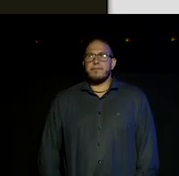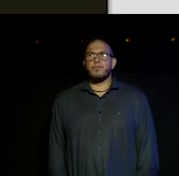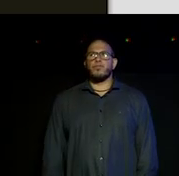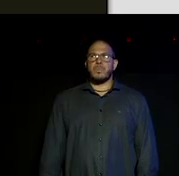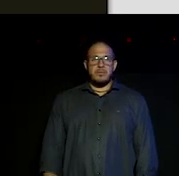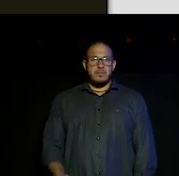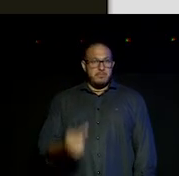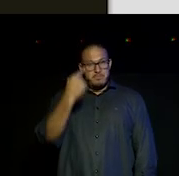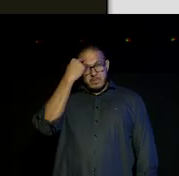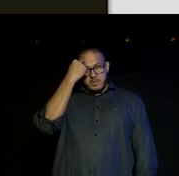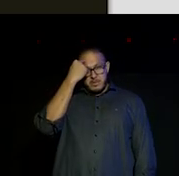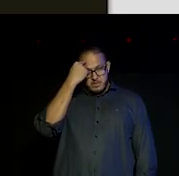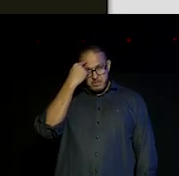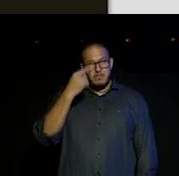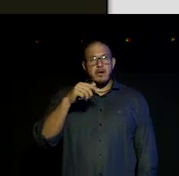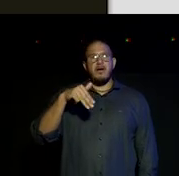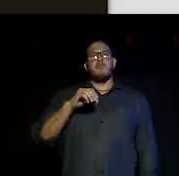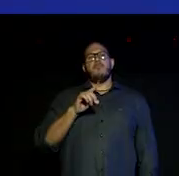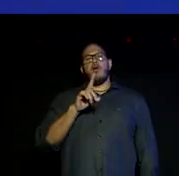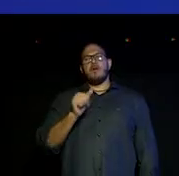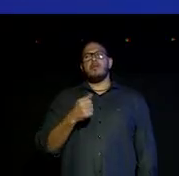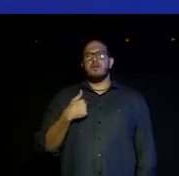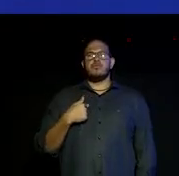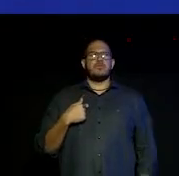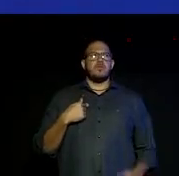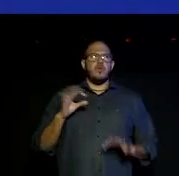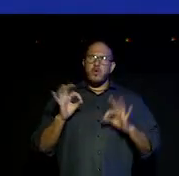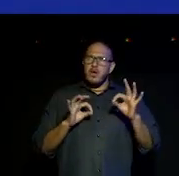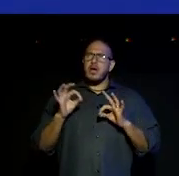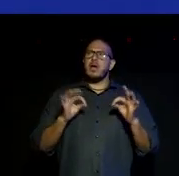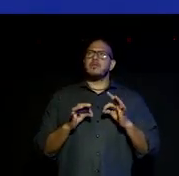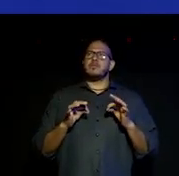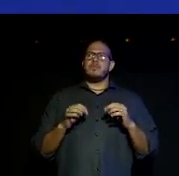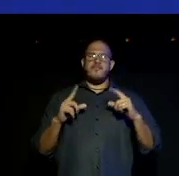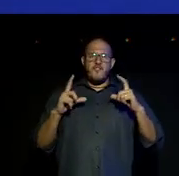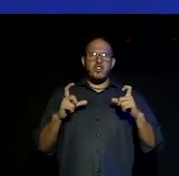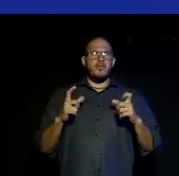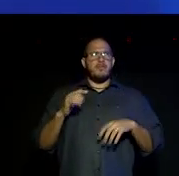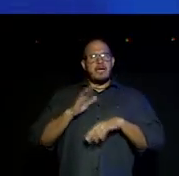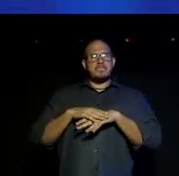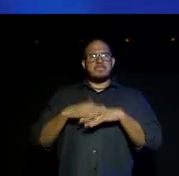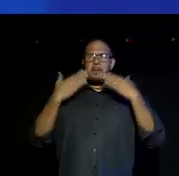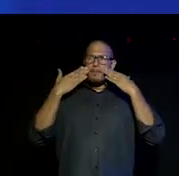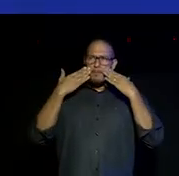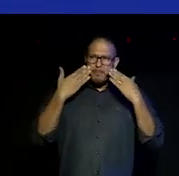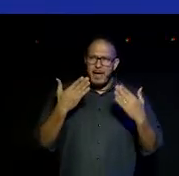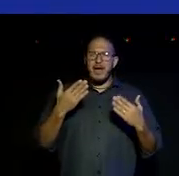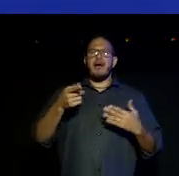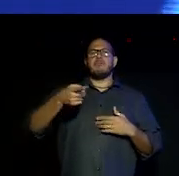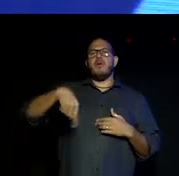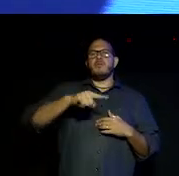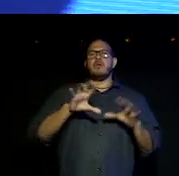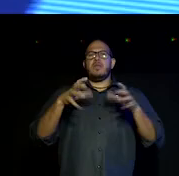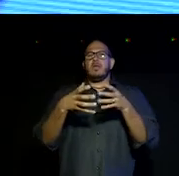Proteger-se das modas. Eu espero, honestamente, eu tinha colocado uma gravura mais bombástica do que essa. Mas o